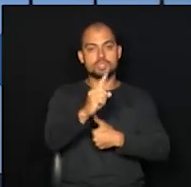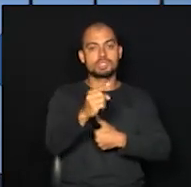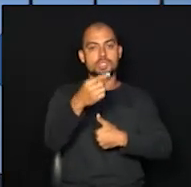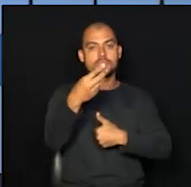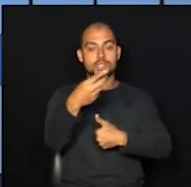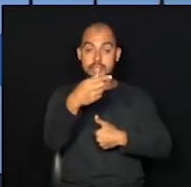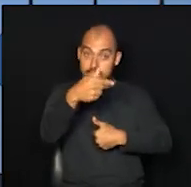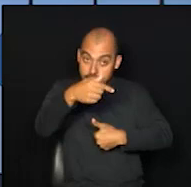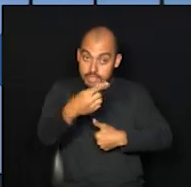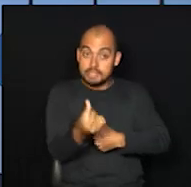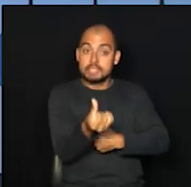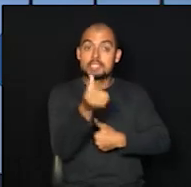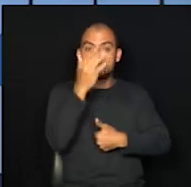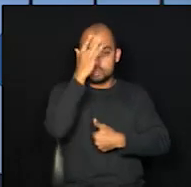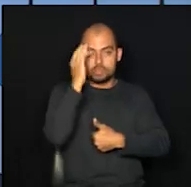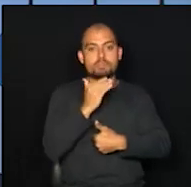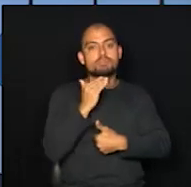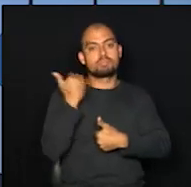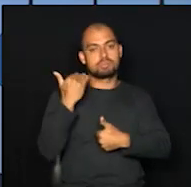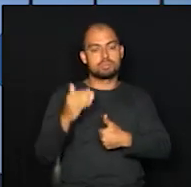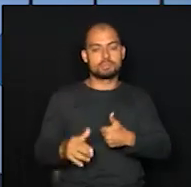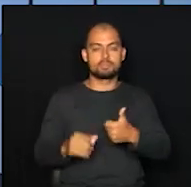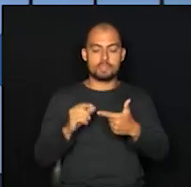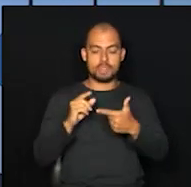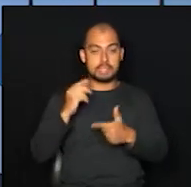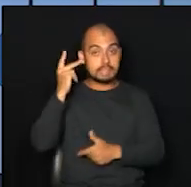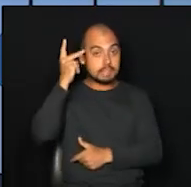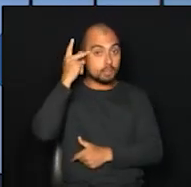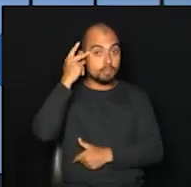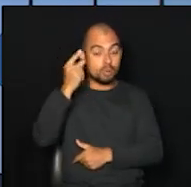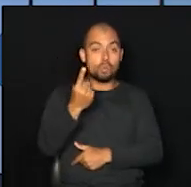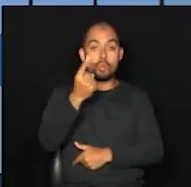154.176 óbitos. No estado de São Paulo,